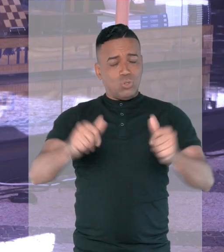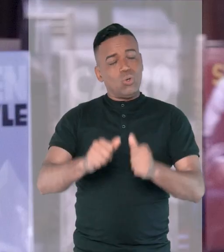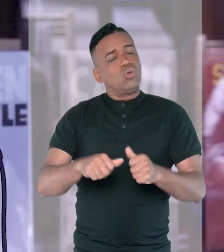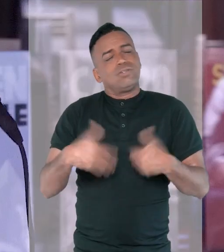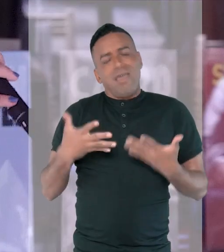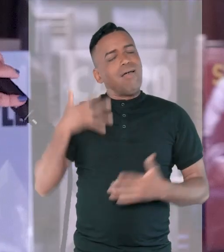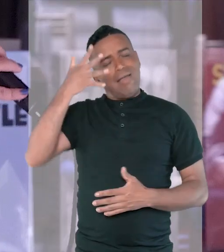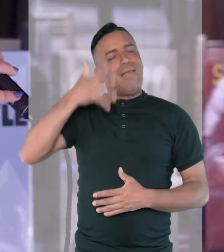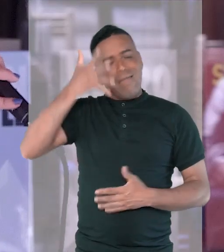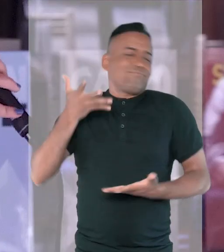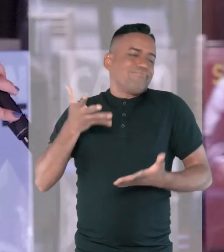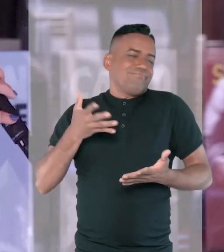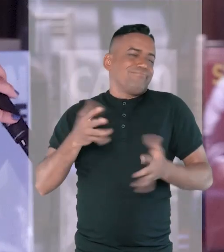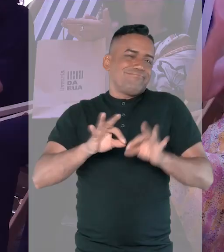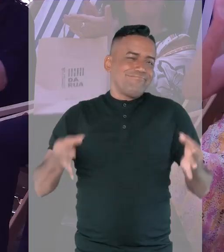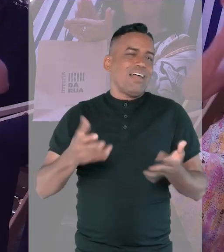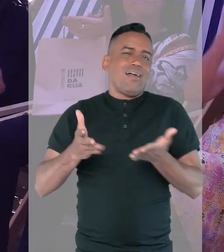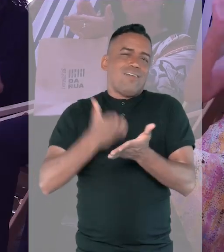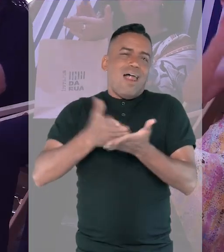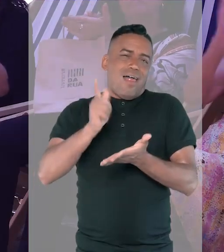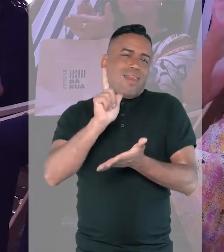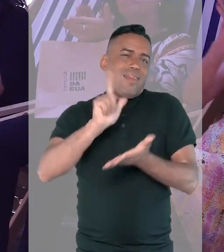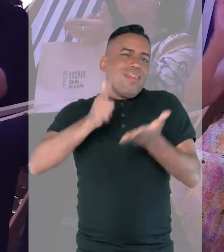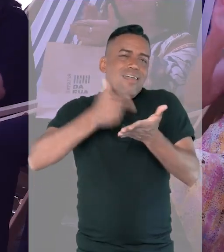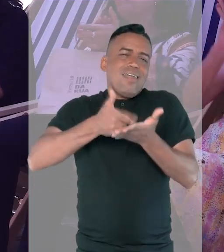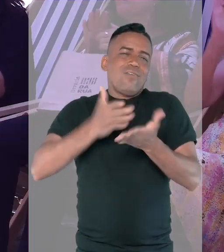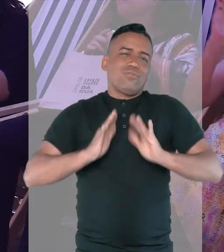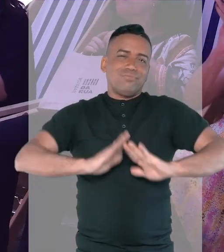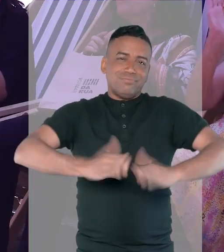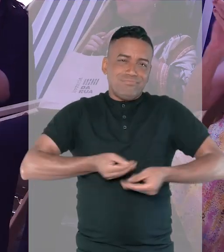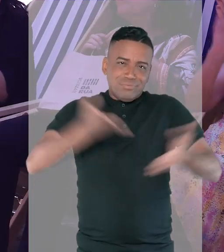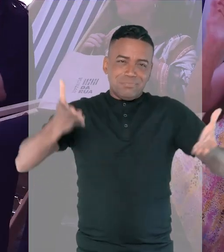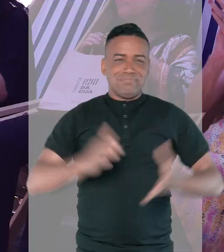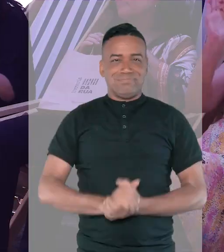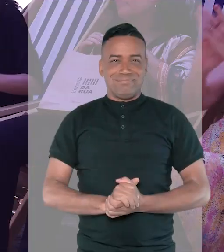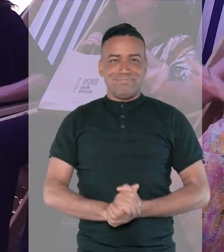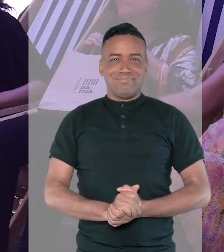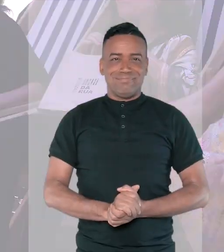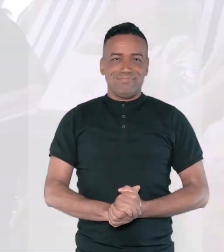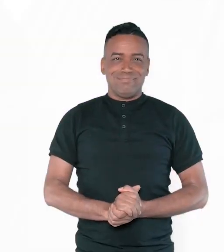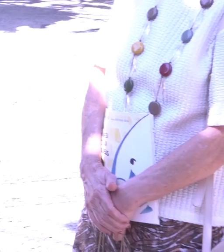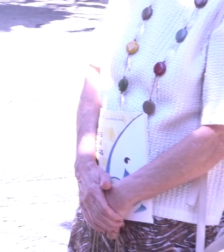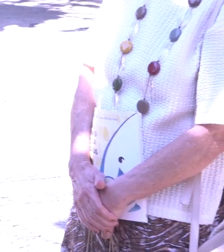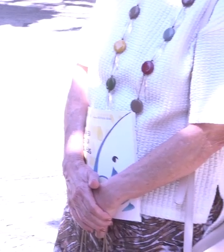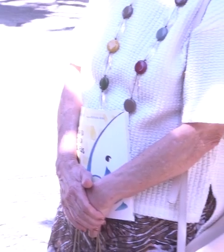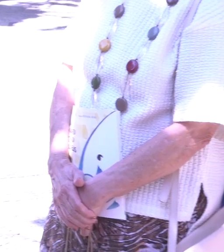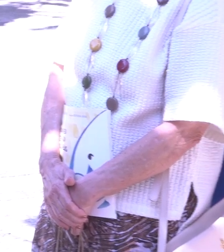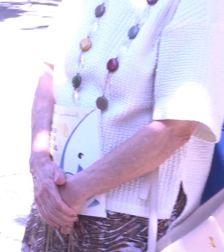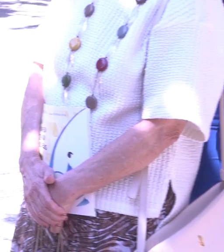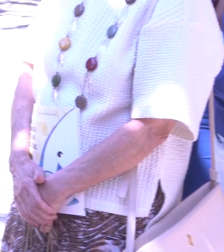presença. Acho que é isso que eu tenho para falar do livro. A plateia se despede com palmas.